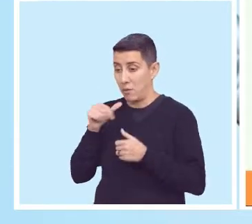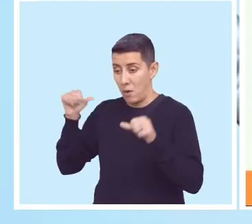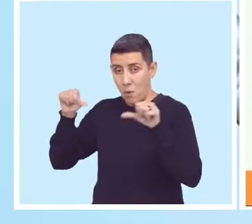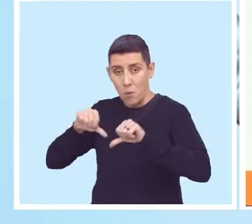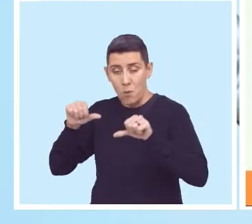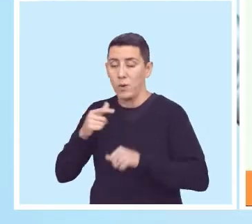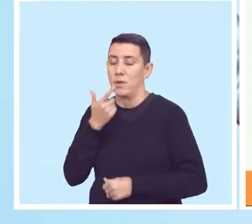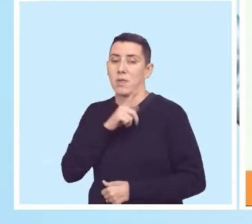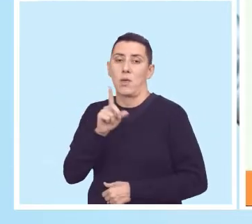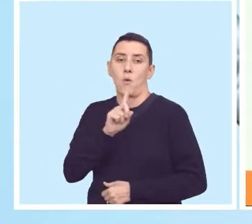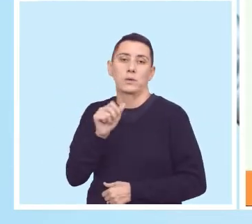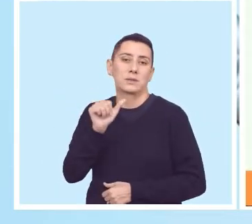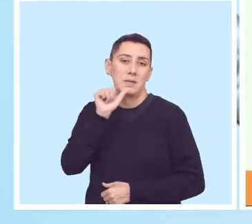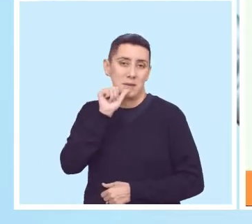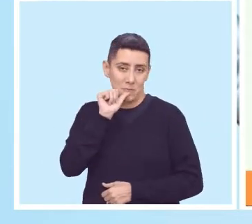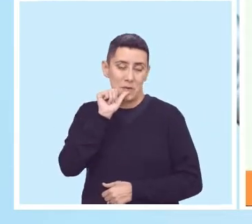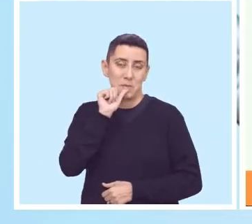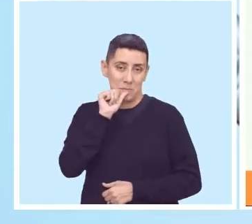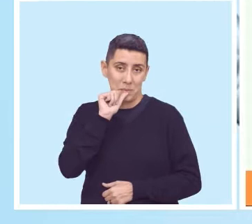para fazer